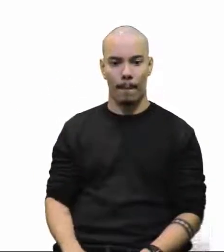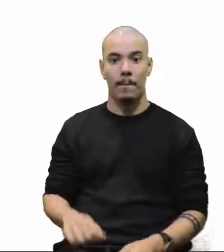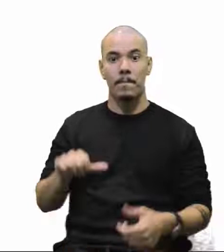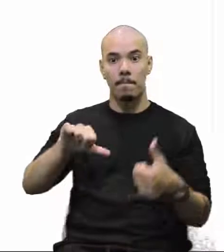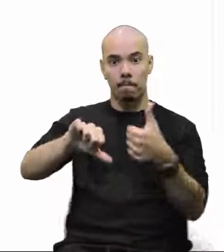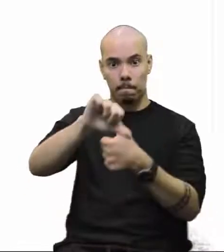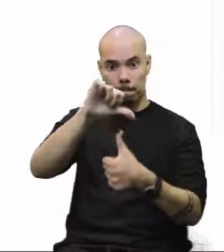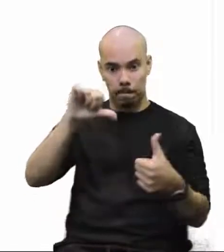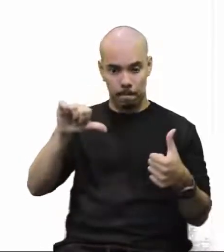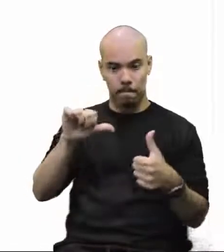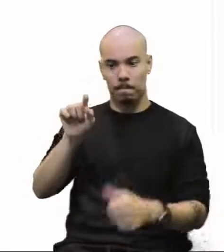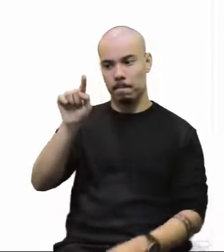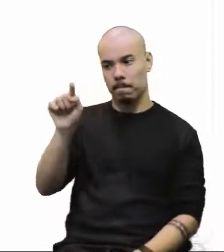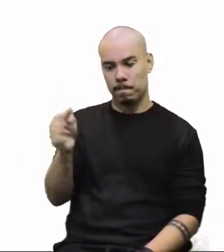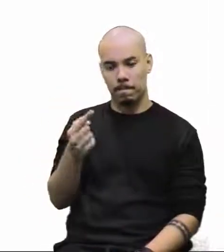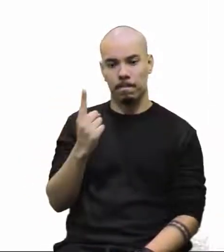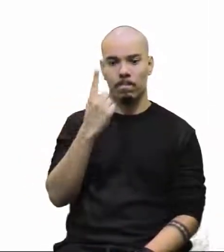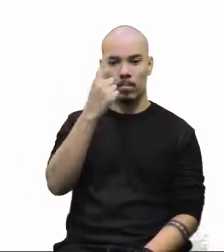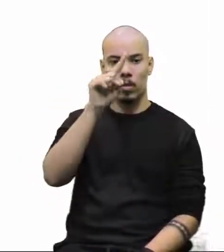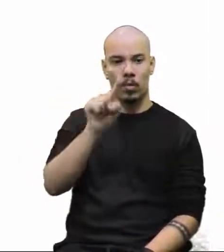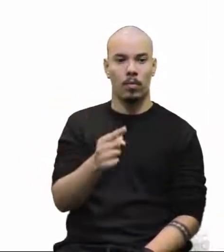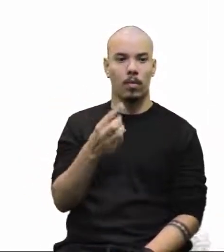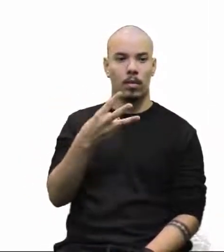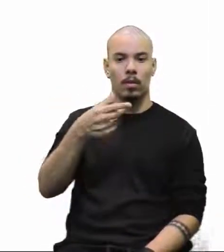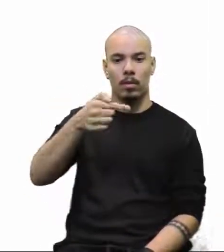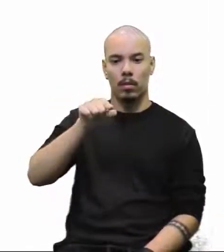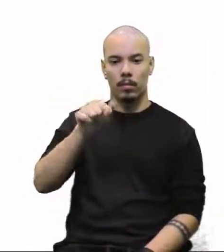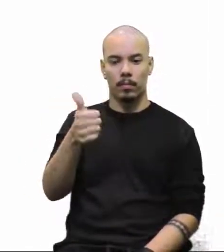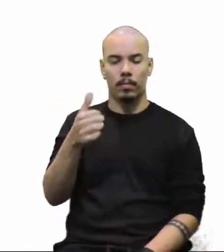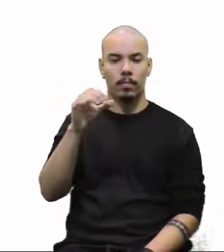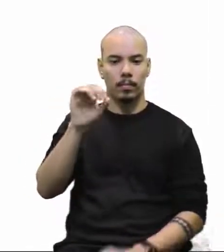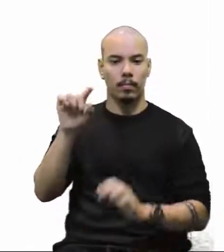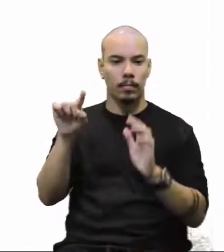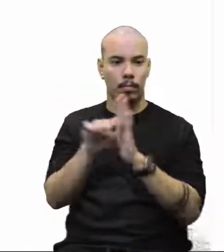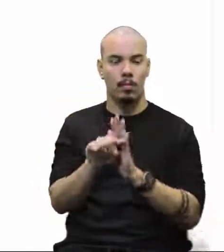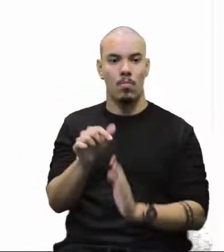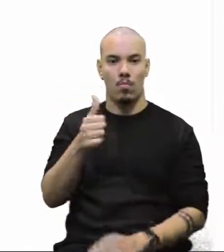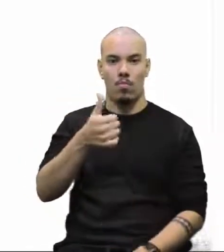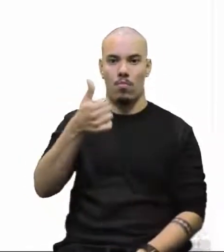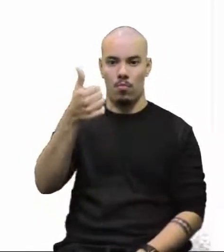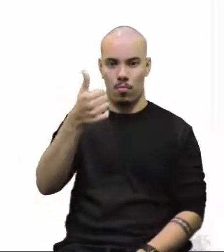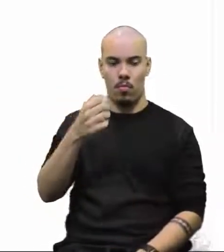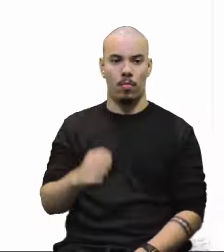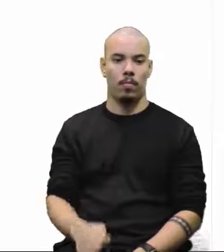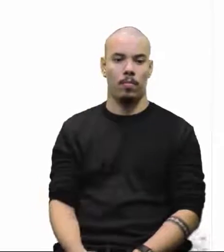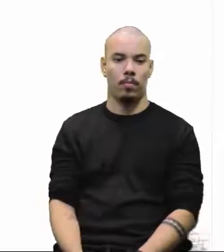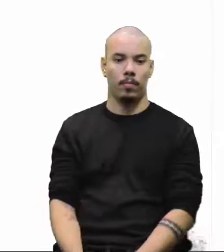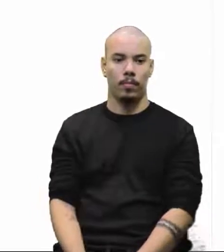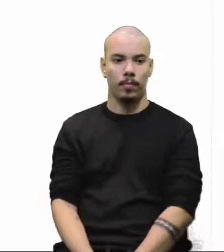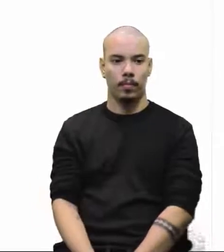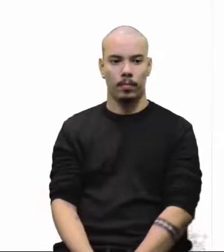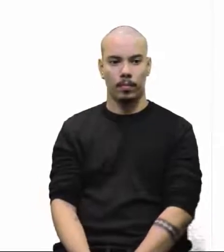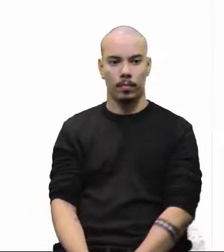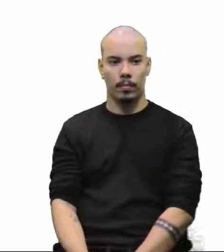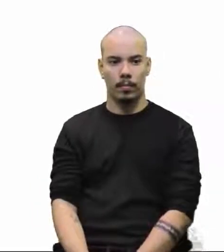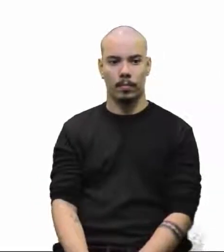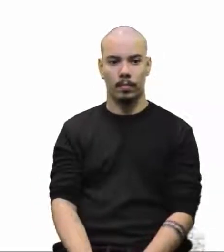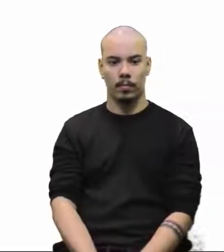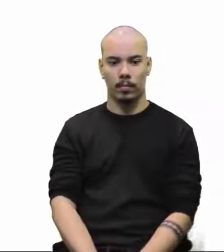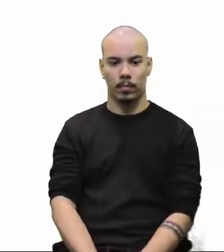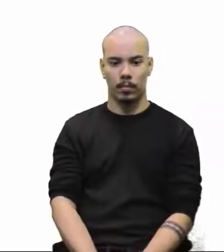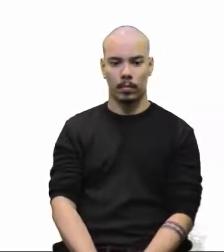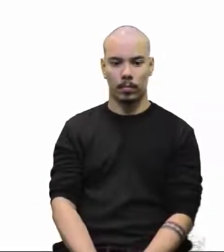Transformando em notação científica, 1,37 vezes 10 a menos 1. Volta duas vírgulas, né? Newton,